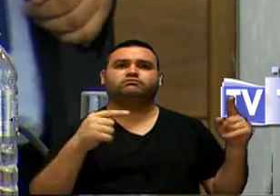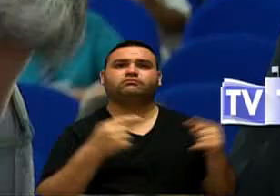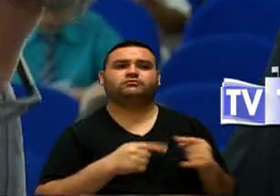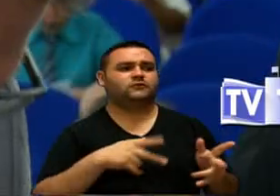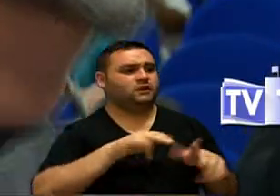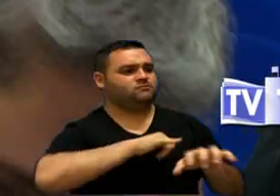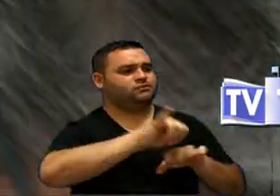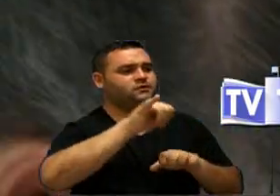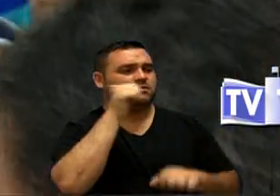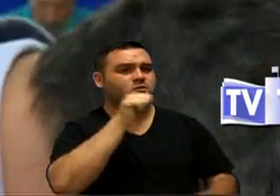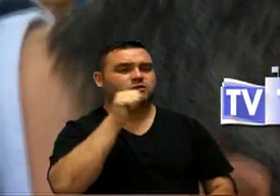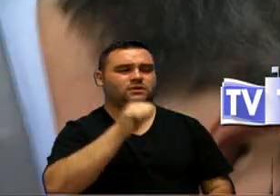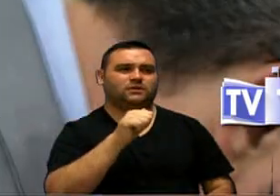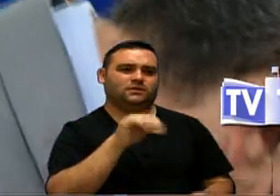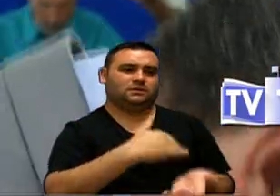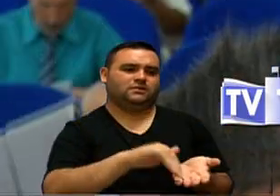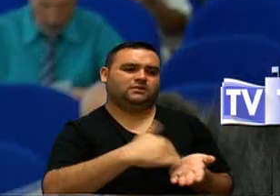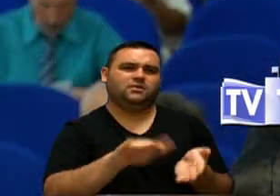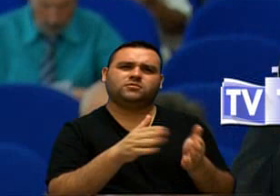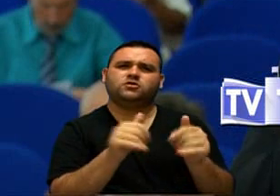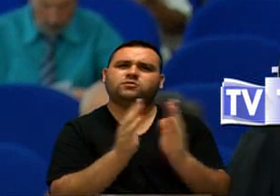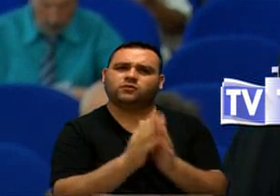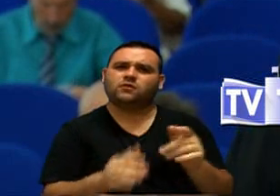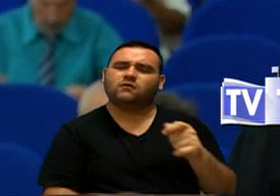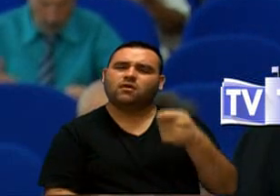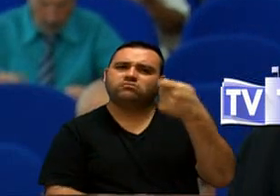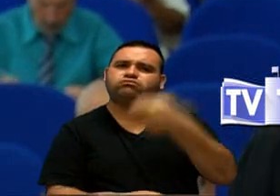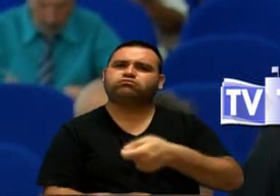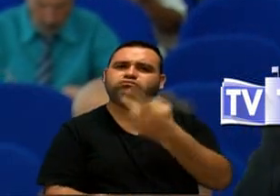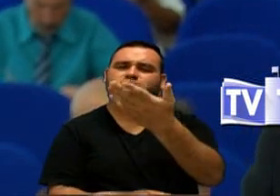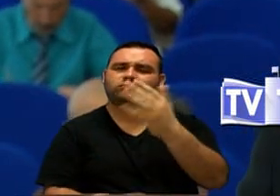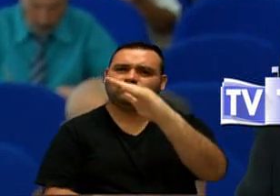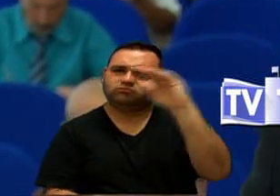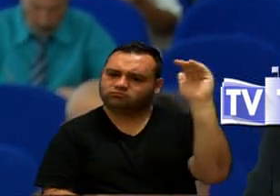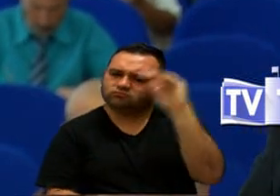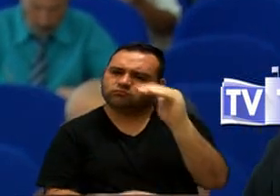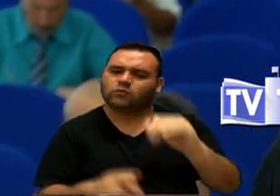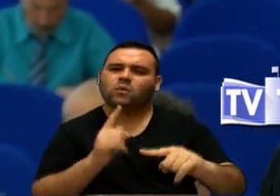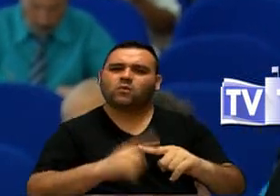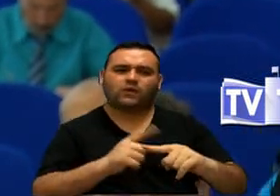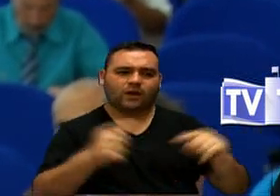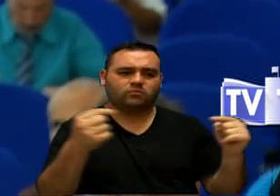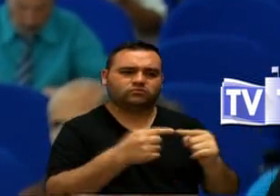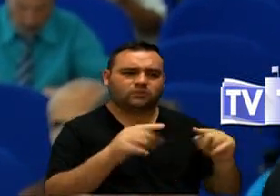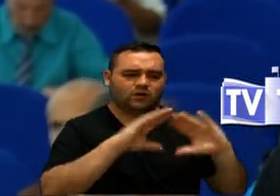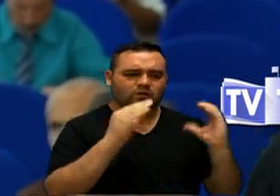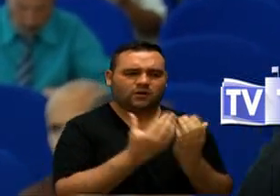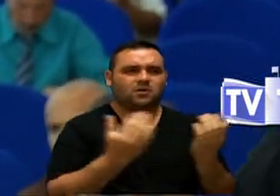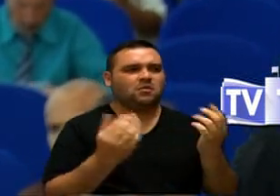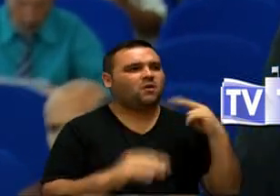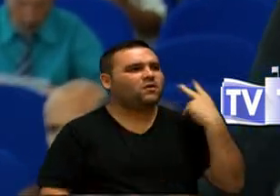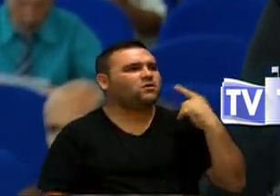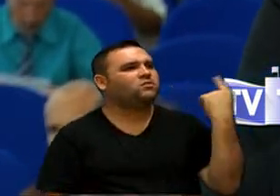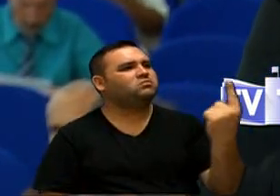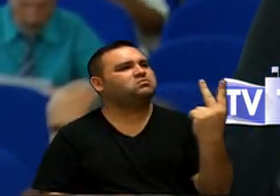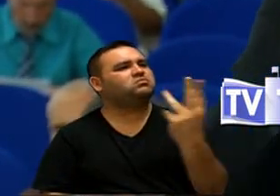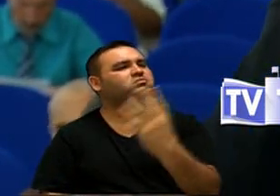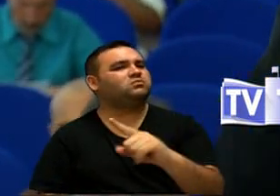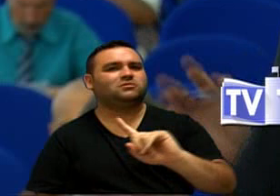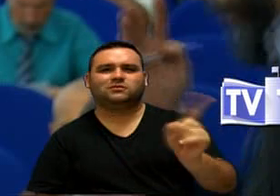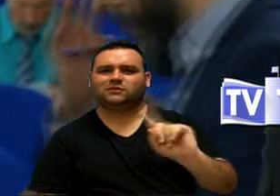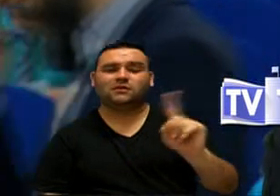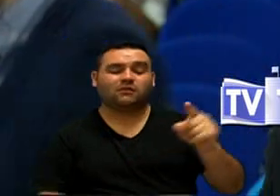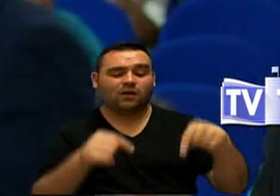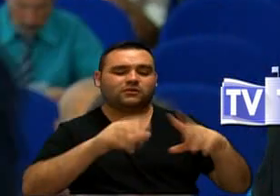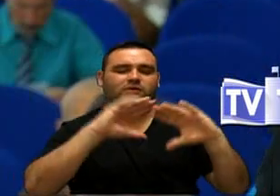da ausência da secretária de saúde aqui. Eu peço que o senhor cobre isso em respeito à casa, não em respeito ao vereador A, B ou C, mas em